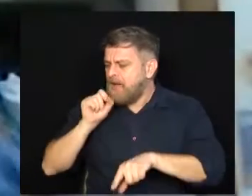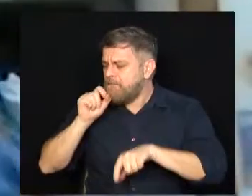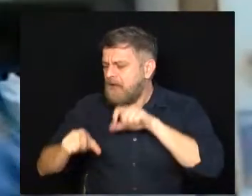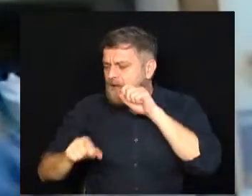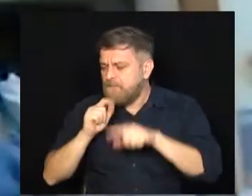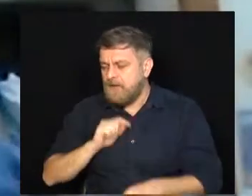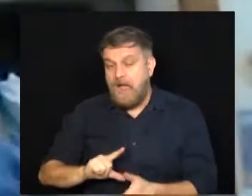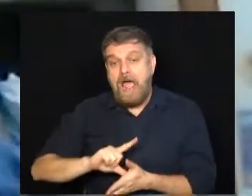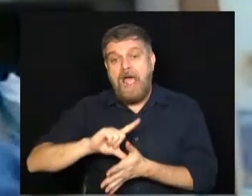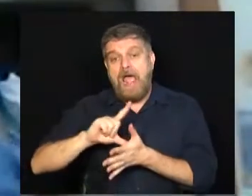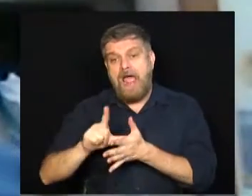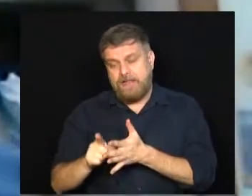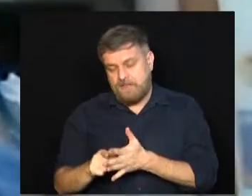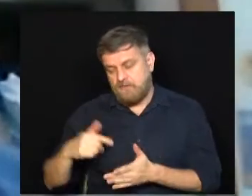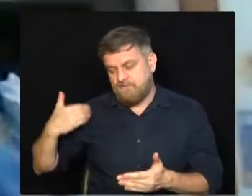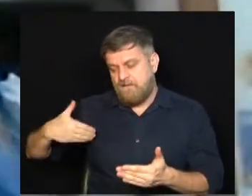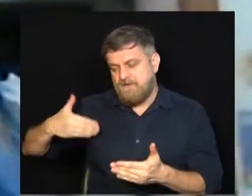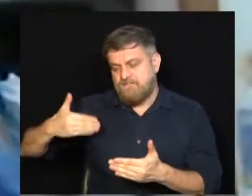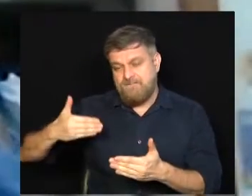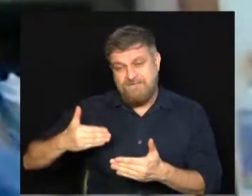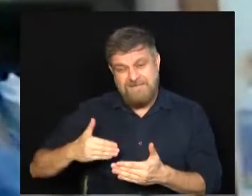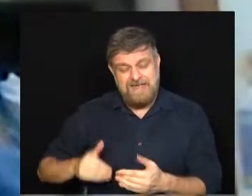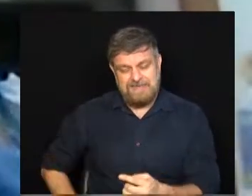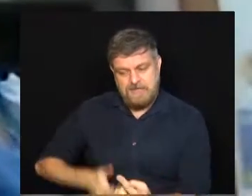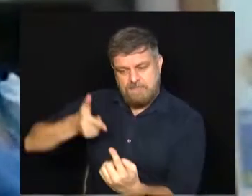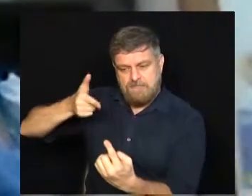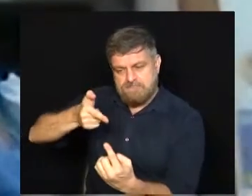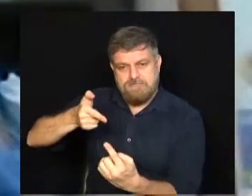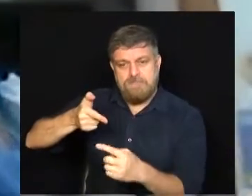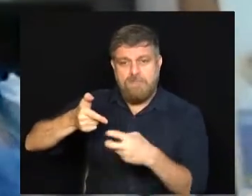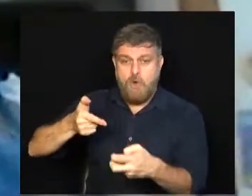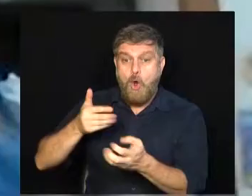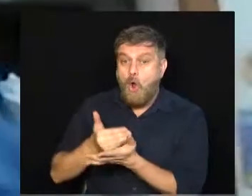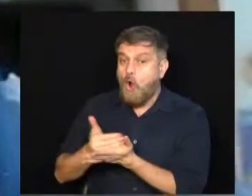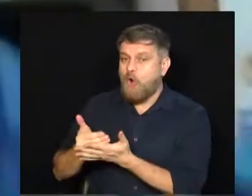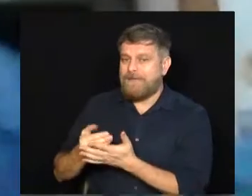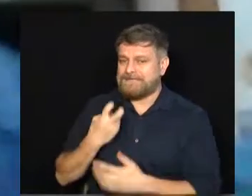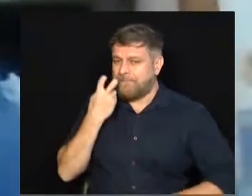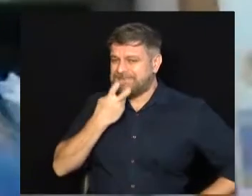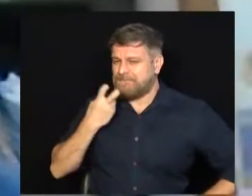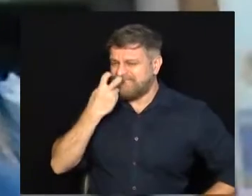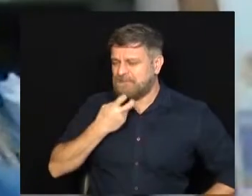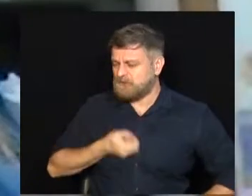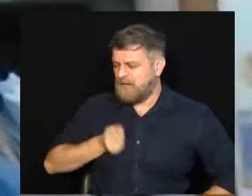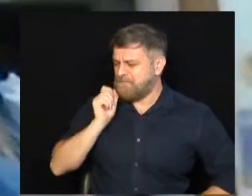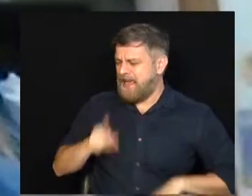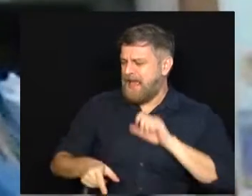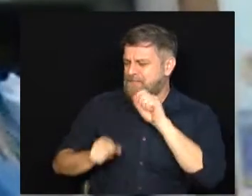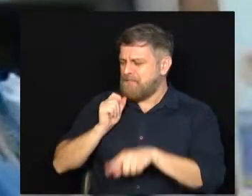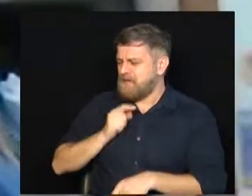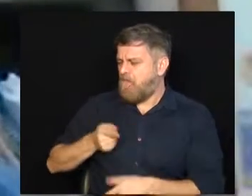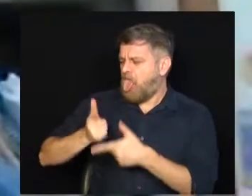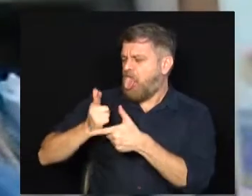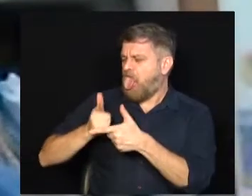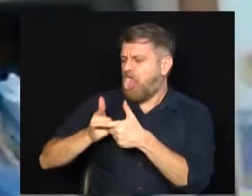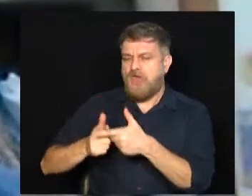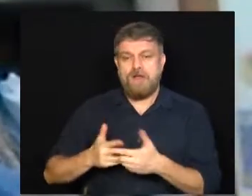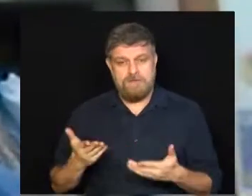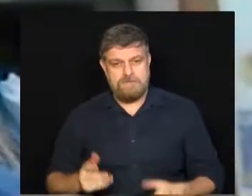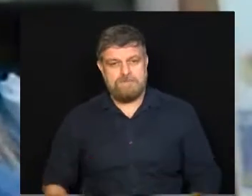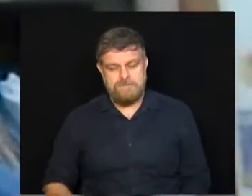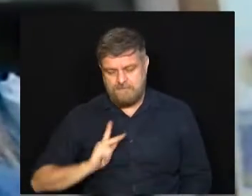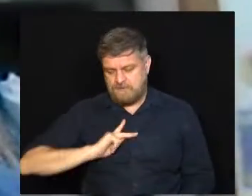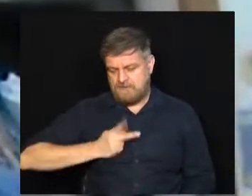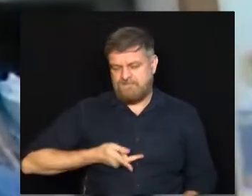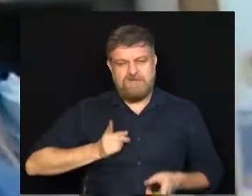que mata. As pessoas precisam entender isso aí. Muitas vezes um discurso que fala que travestis,